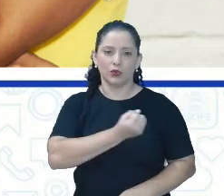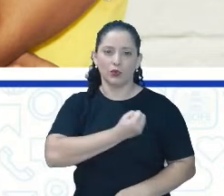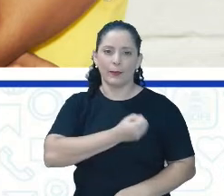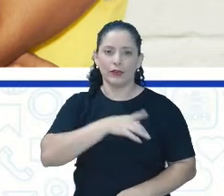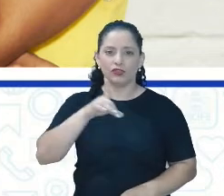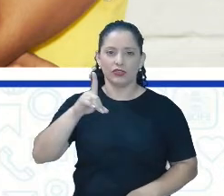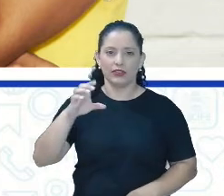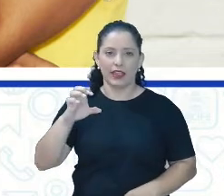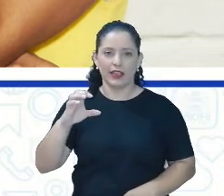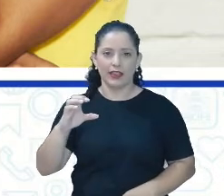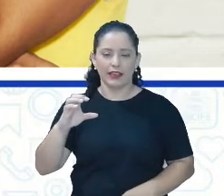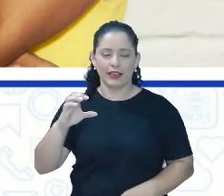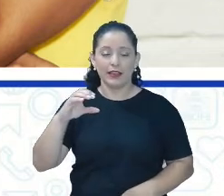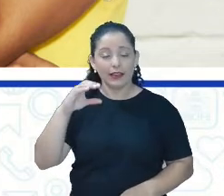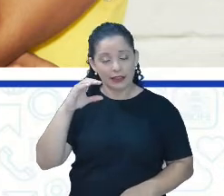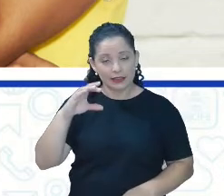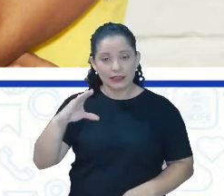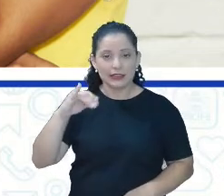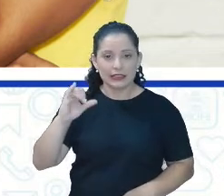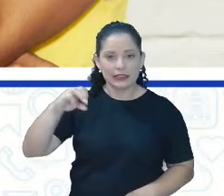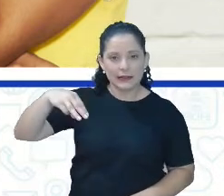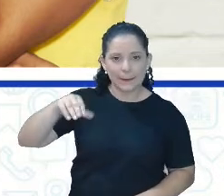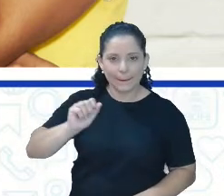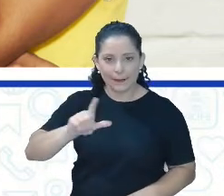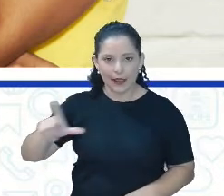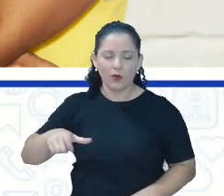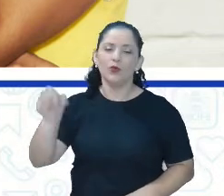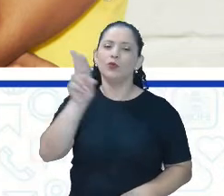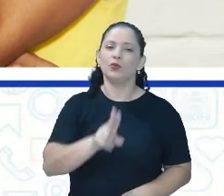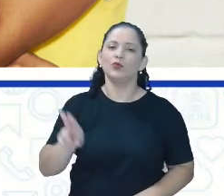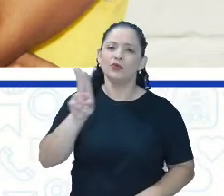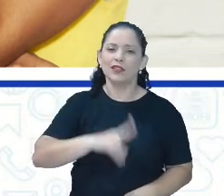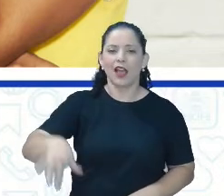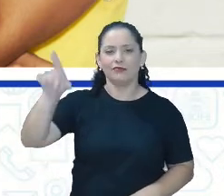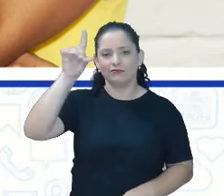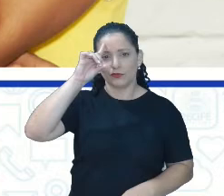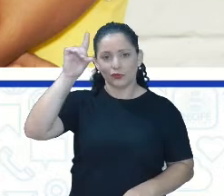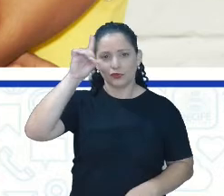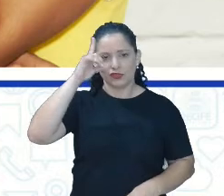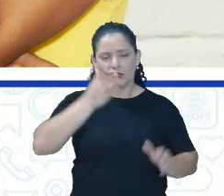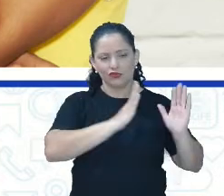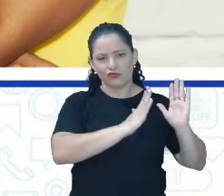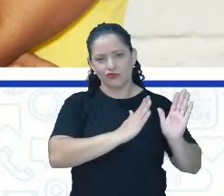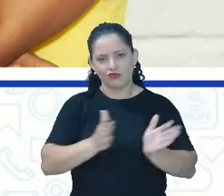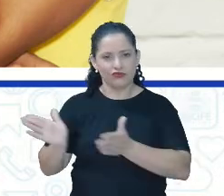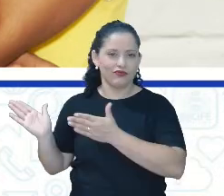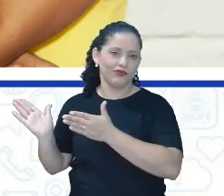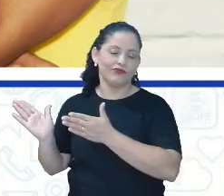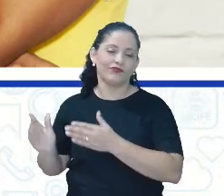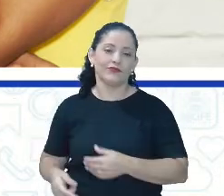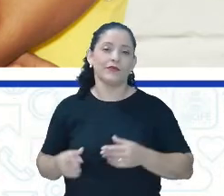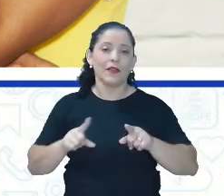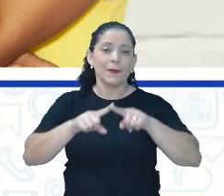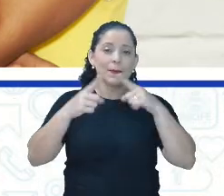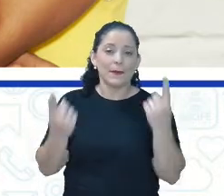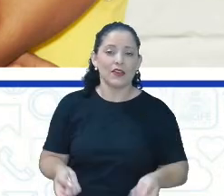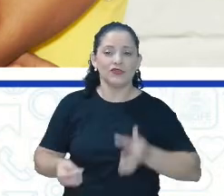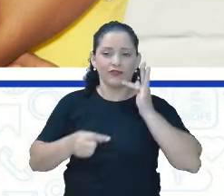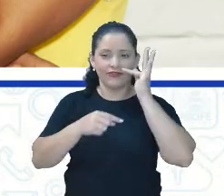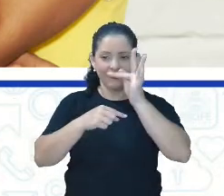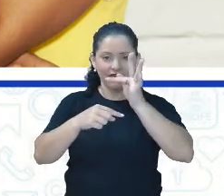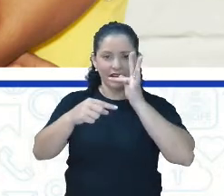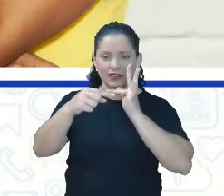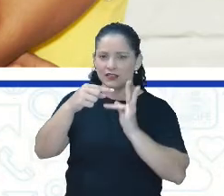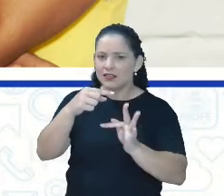bastante utilizados no nosso dia a dia, tá? A gente só vê, Cláudia, em relação a essa questão de fração, muito